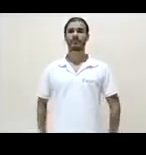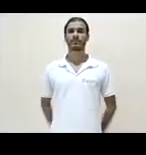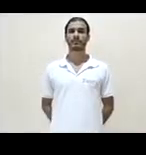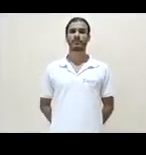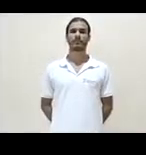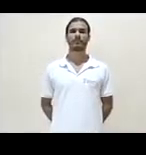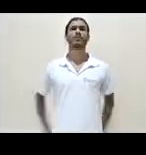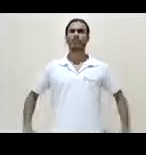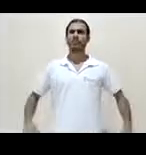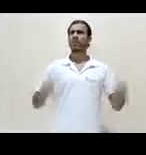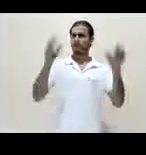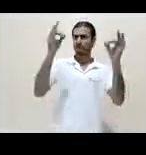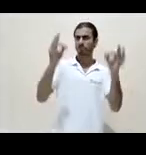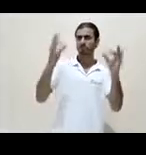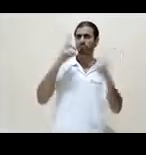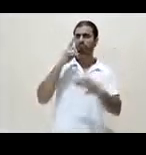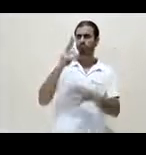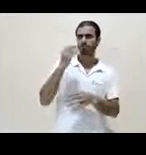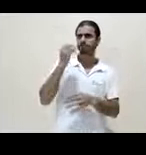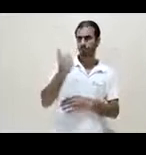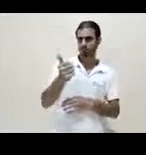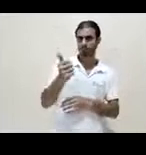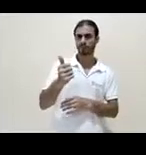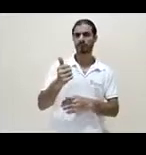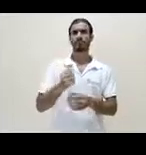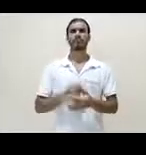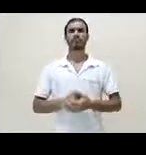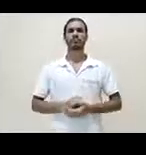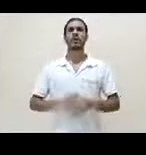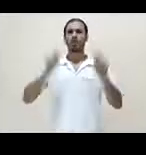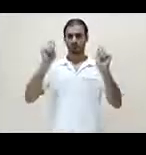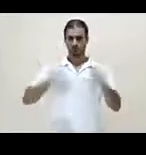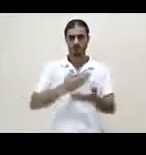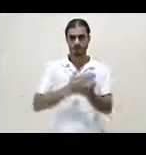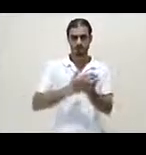Está certinho, pessoal? Ok. Então, tá bom.